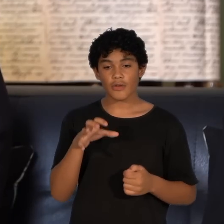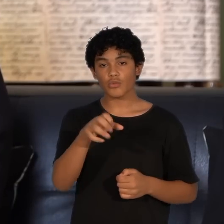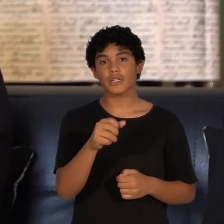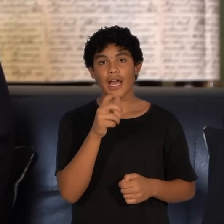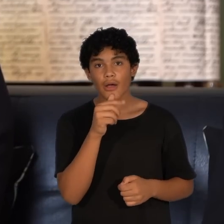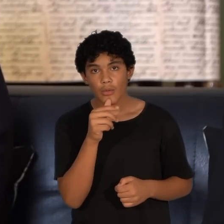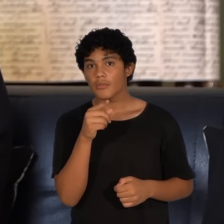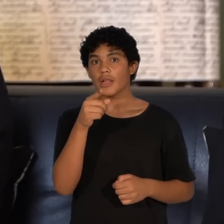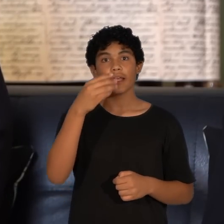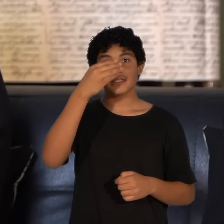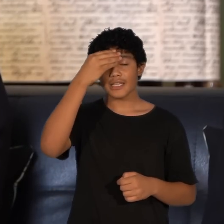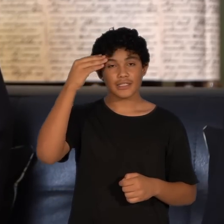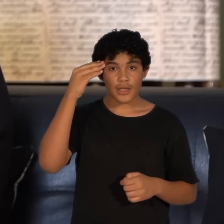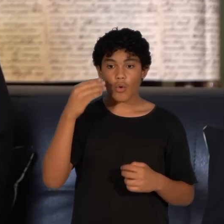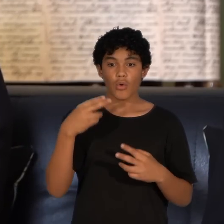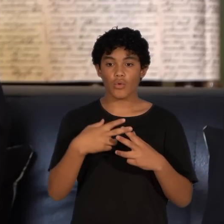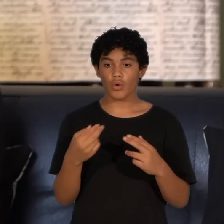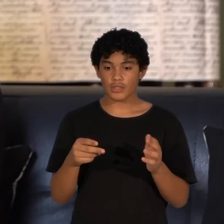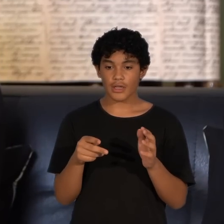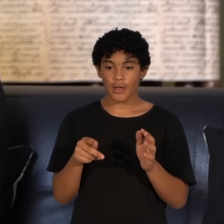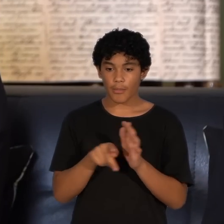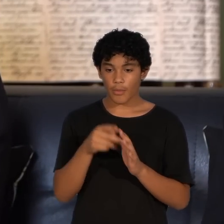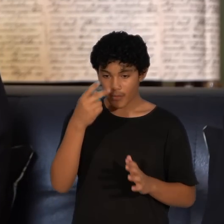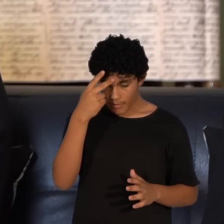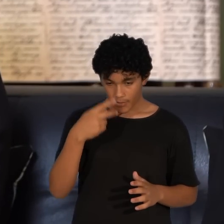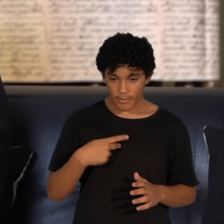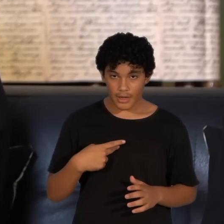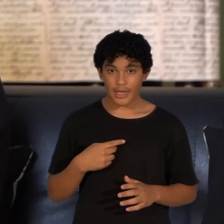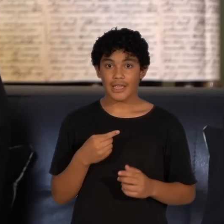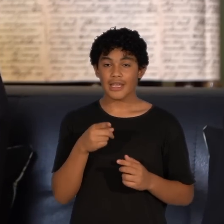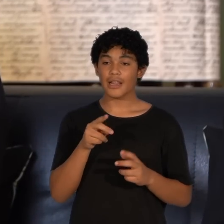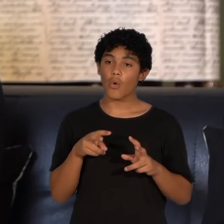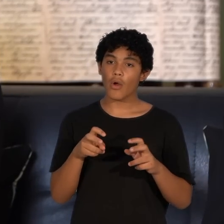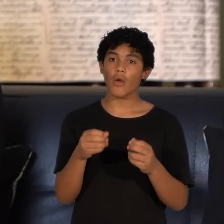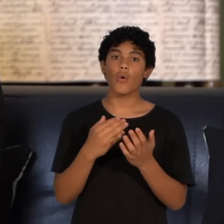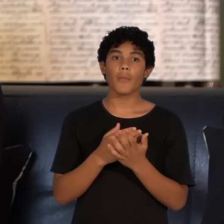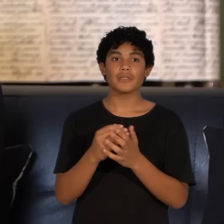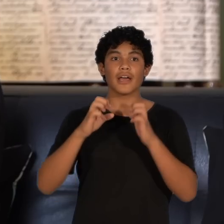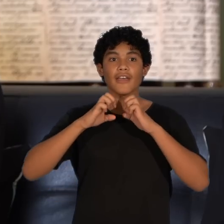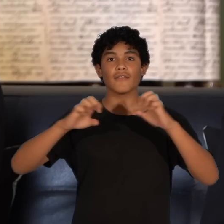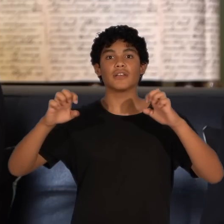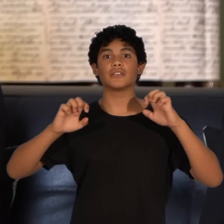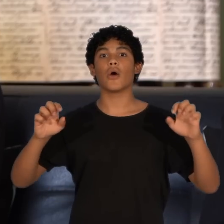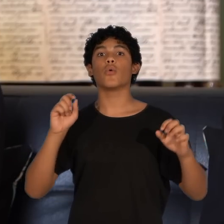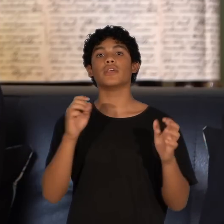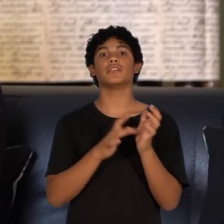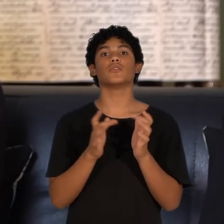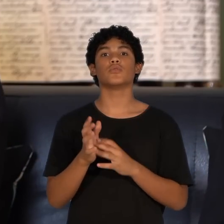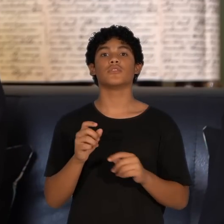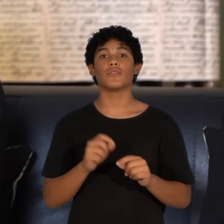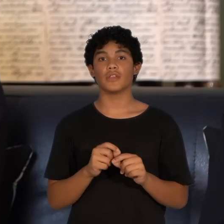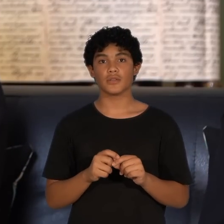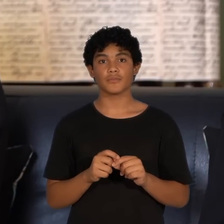dela, nas questões, vou dizer aqui, das demandas da vida, né? E ela correu para contar para as pessoas o que Jesus tinha